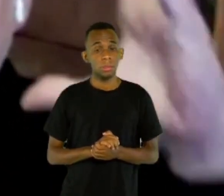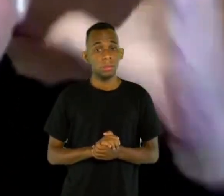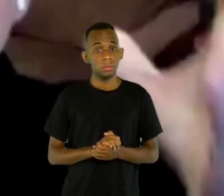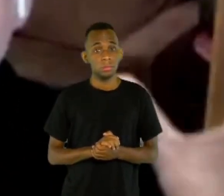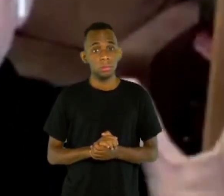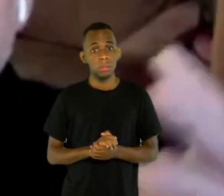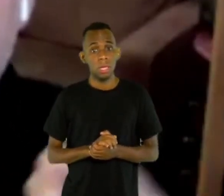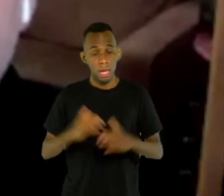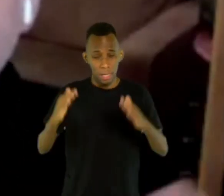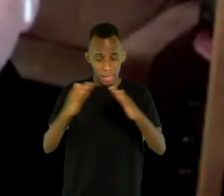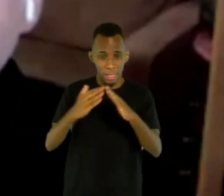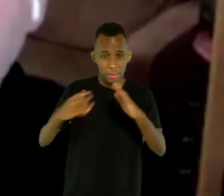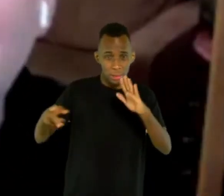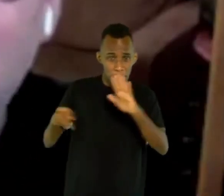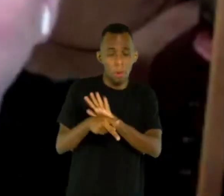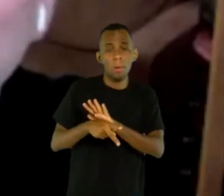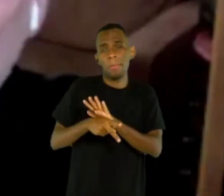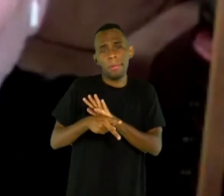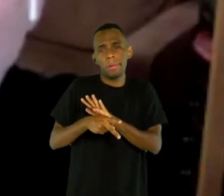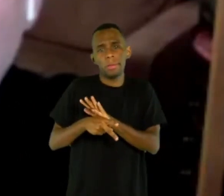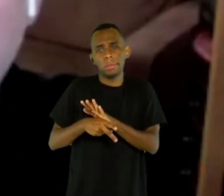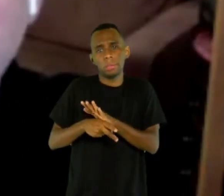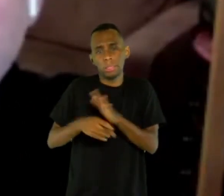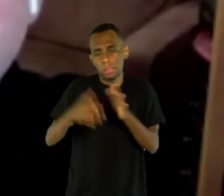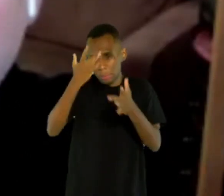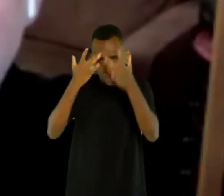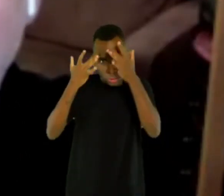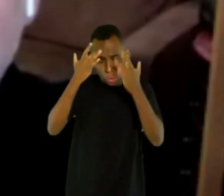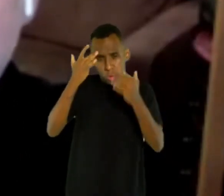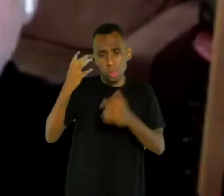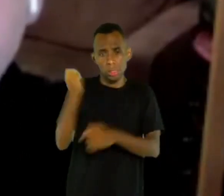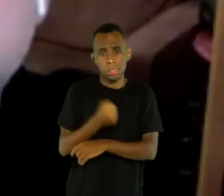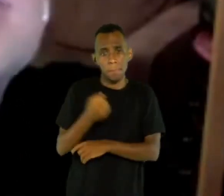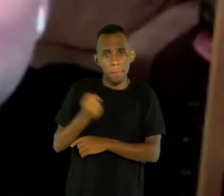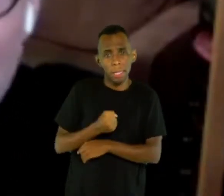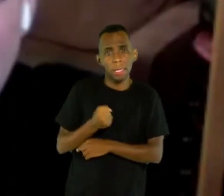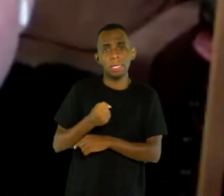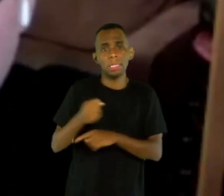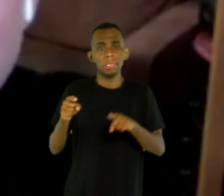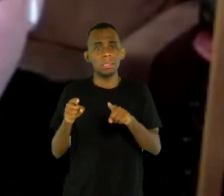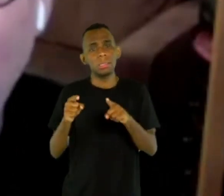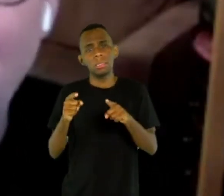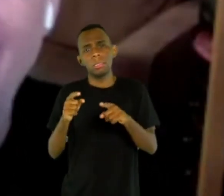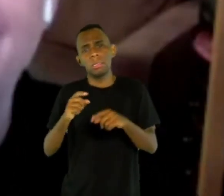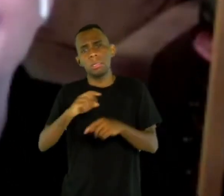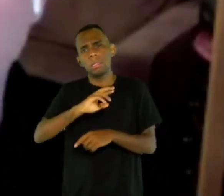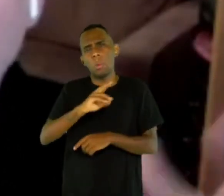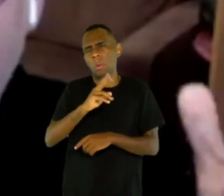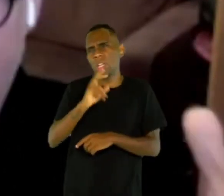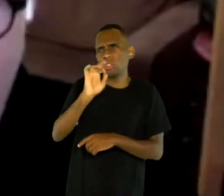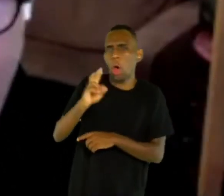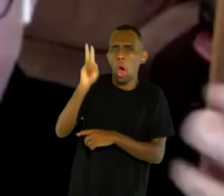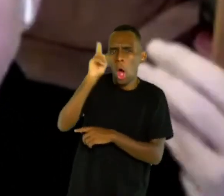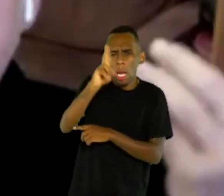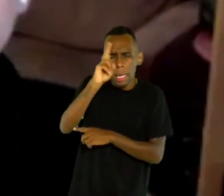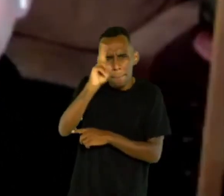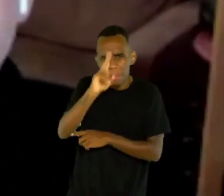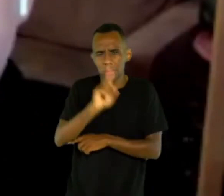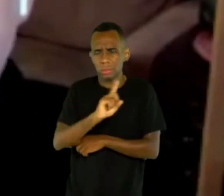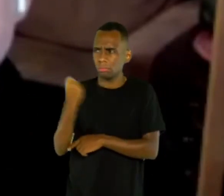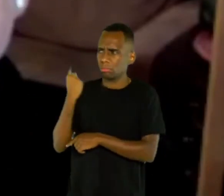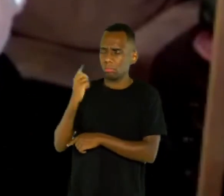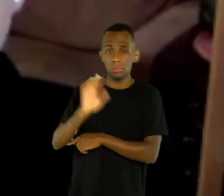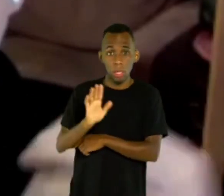mentalidade, é um quadro de referências. Ela não é só a Casa Grande e Senzala, físicos da fazenda escravocrata. Não, ela é